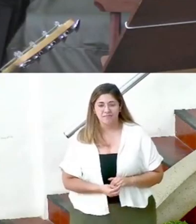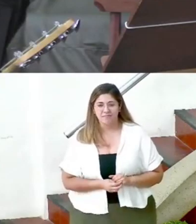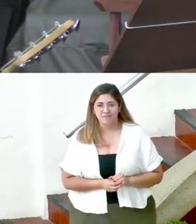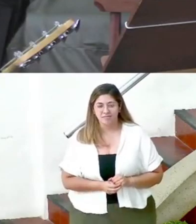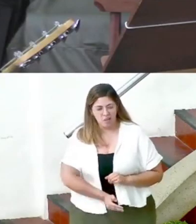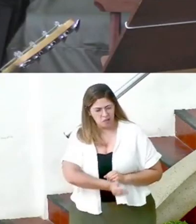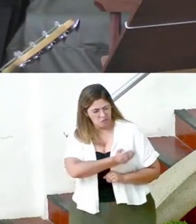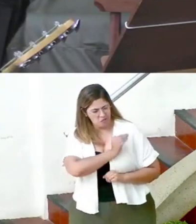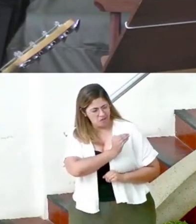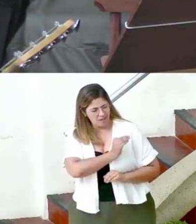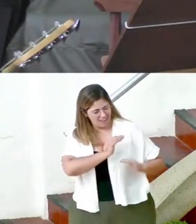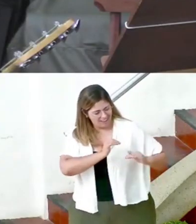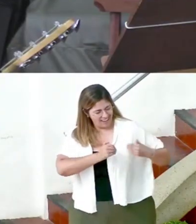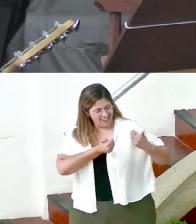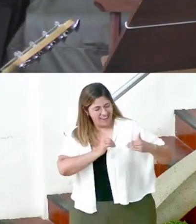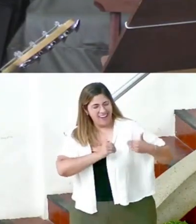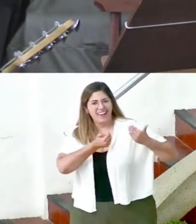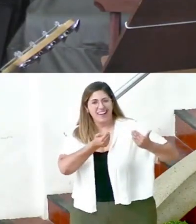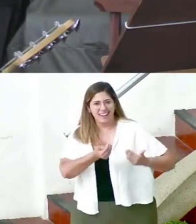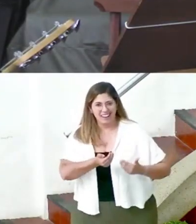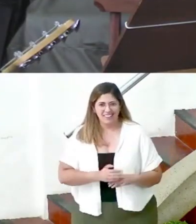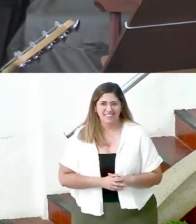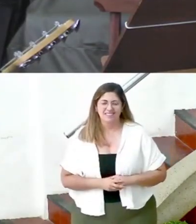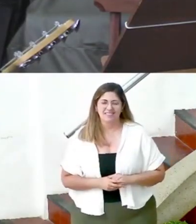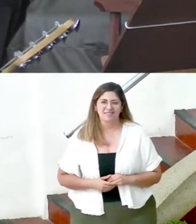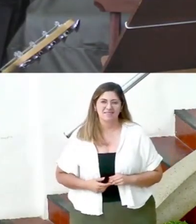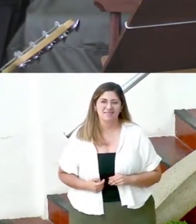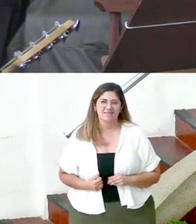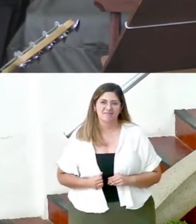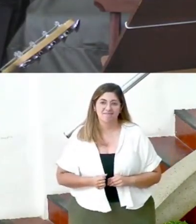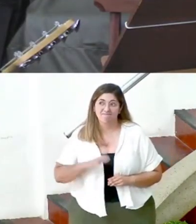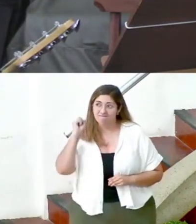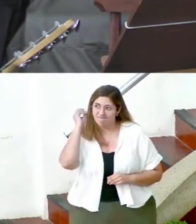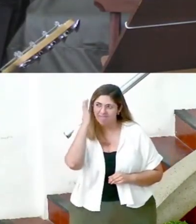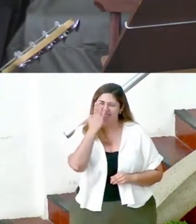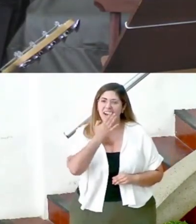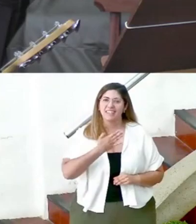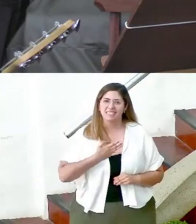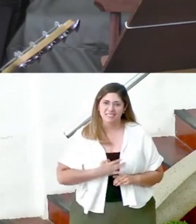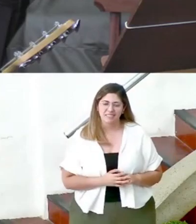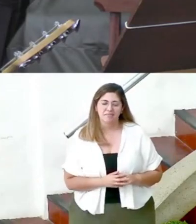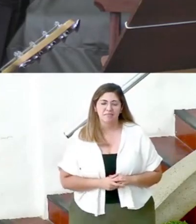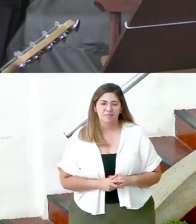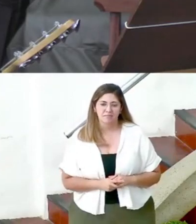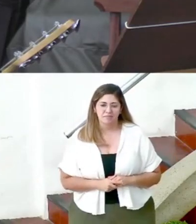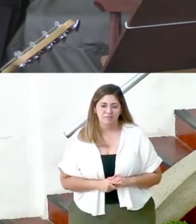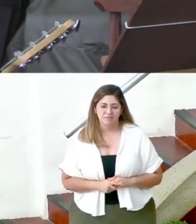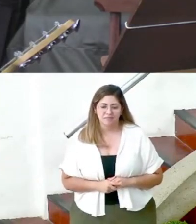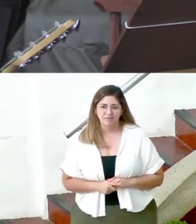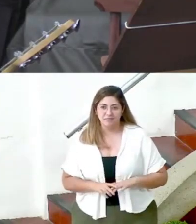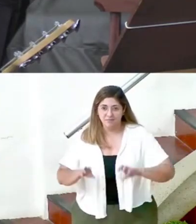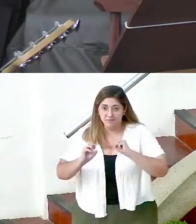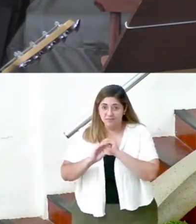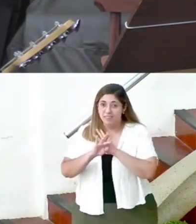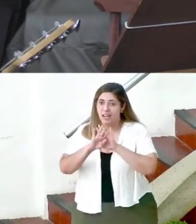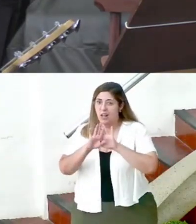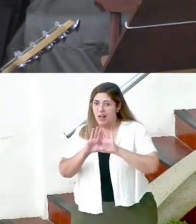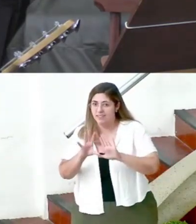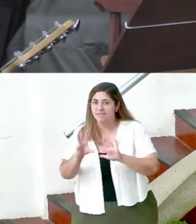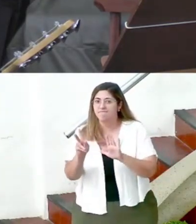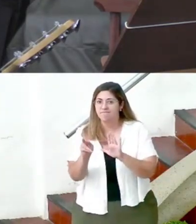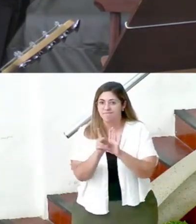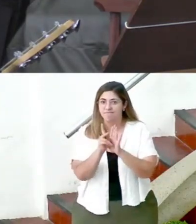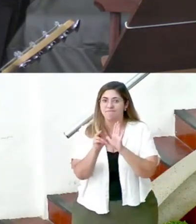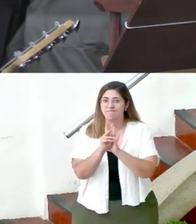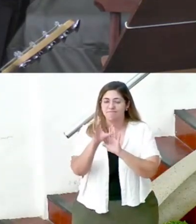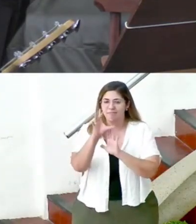coração, não é por ele, é por Deus. Essa é a glória do que não tem